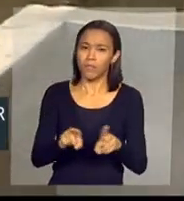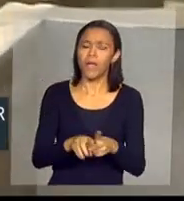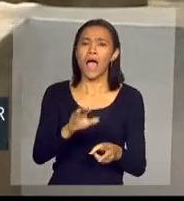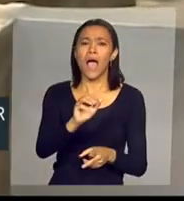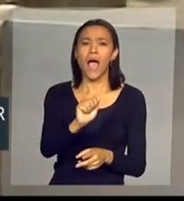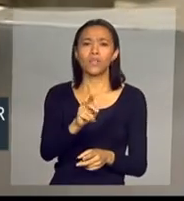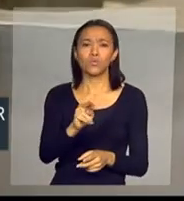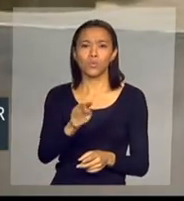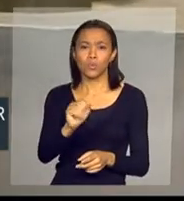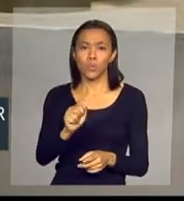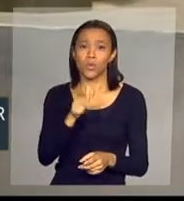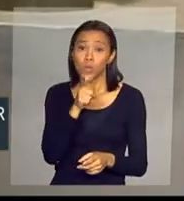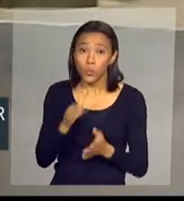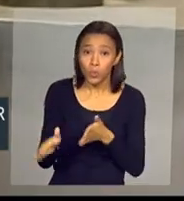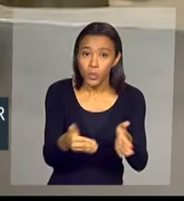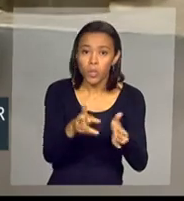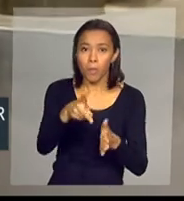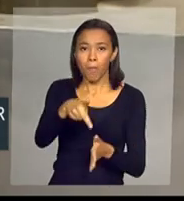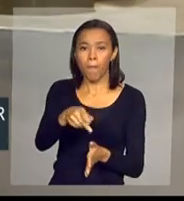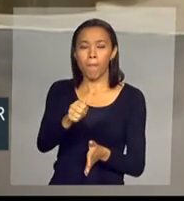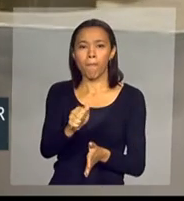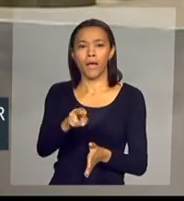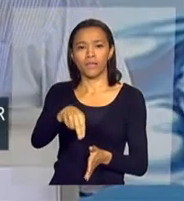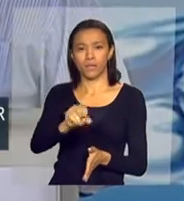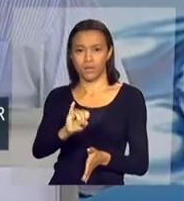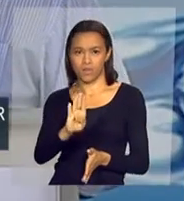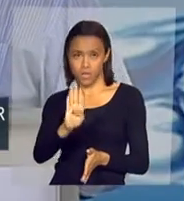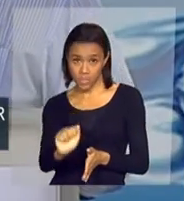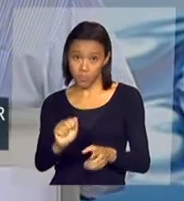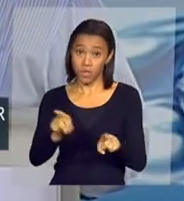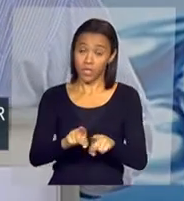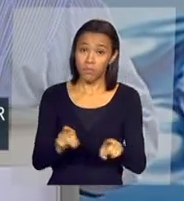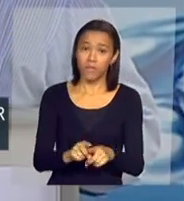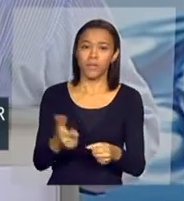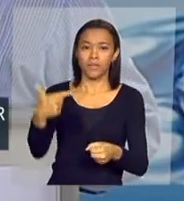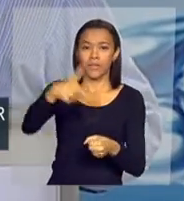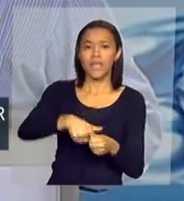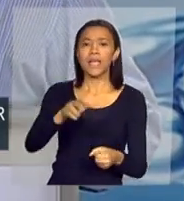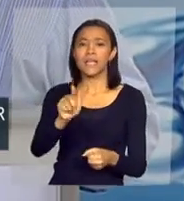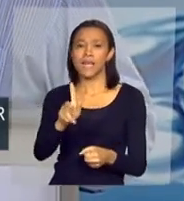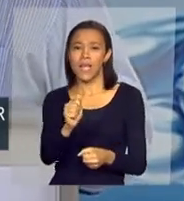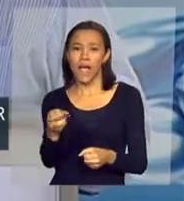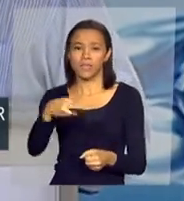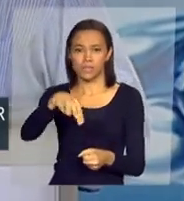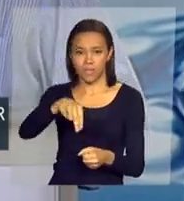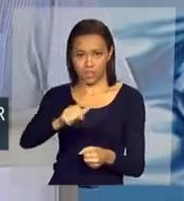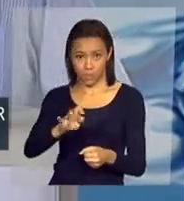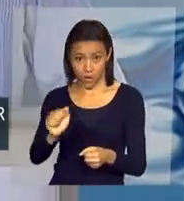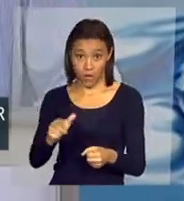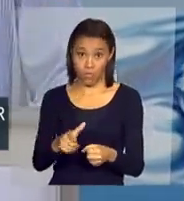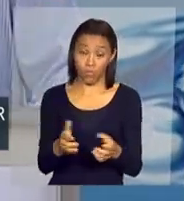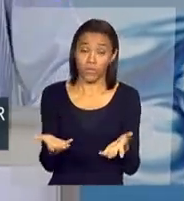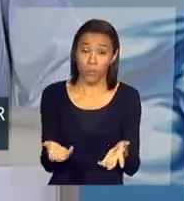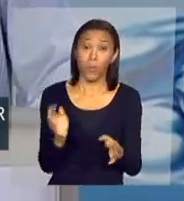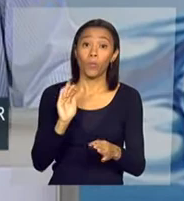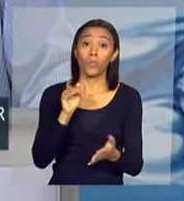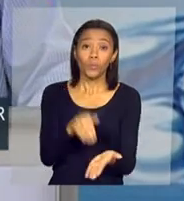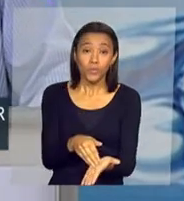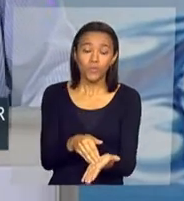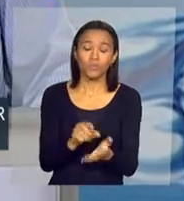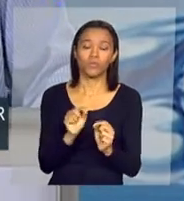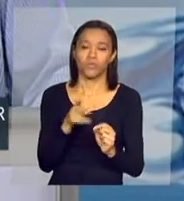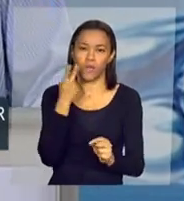como a aceleração de pesquisa de petróleo e de gás natural na bacia do Parnaíba. Por último, presidenta